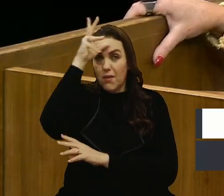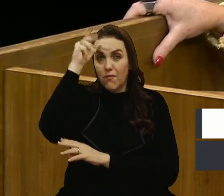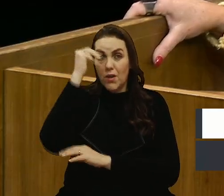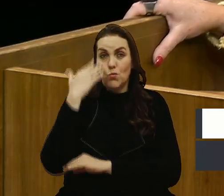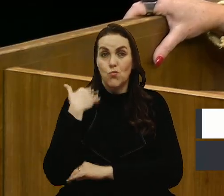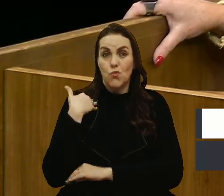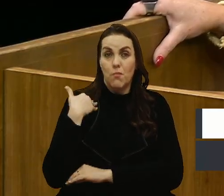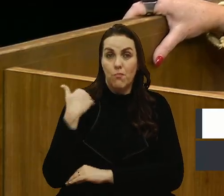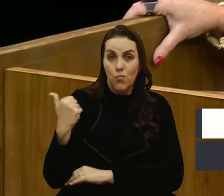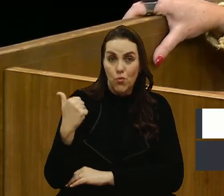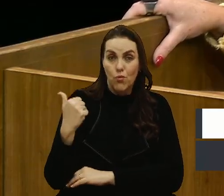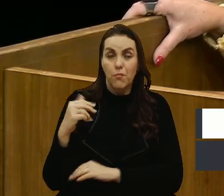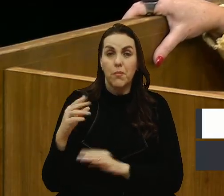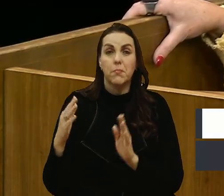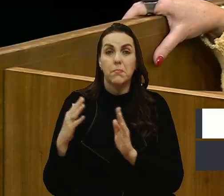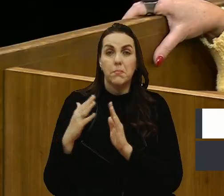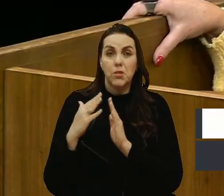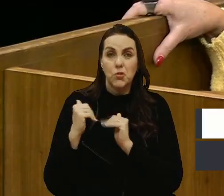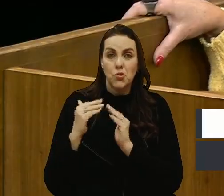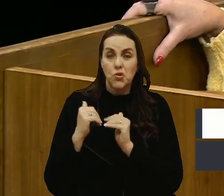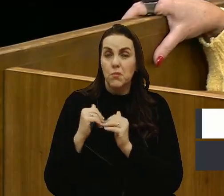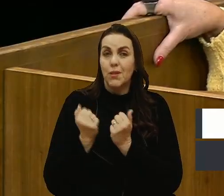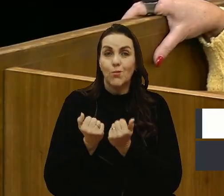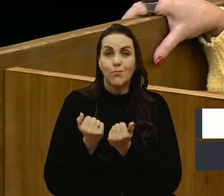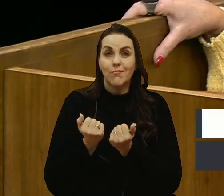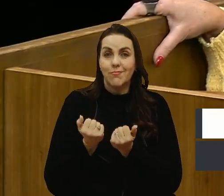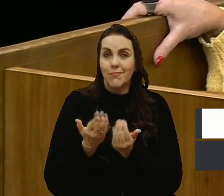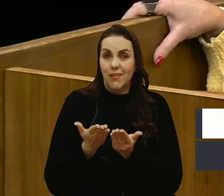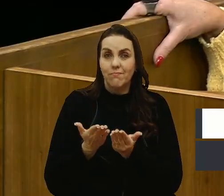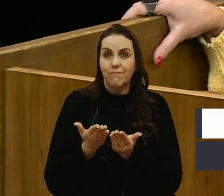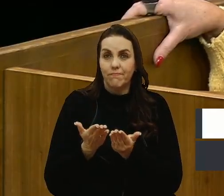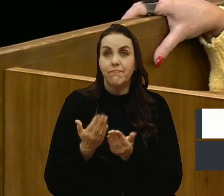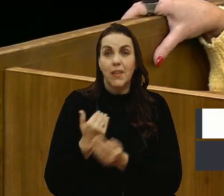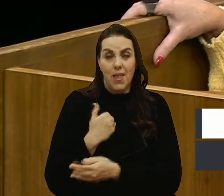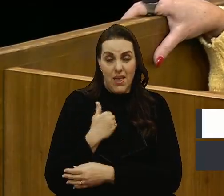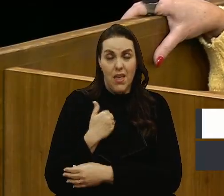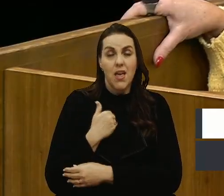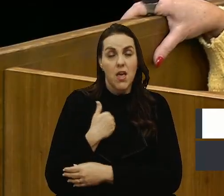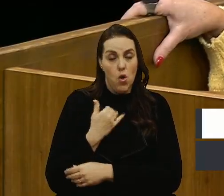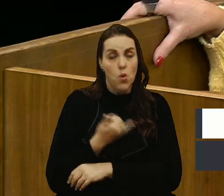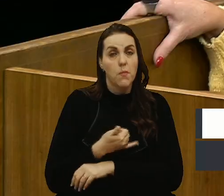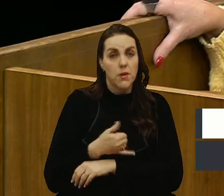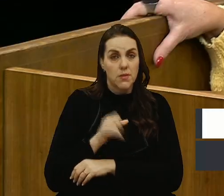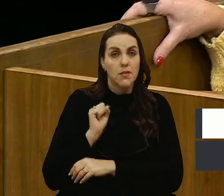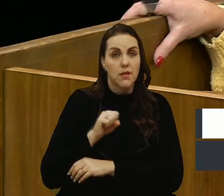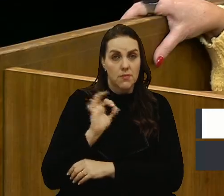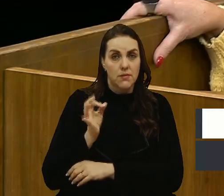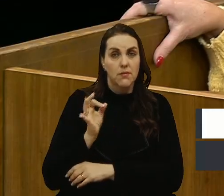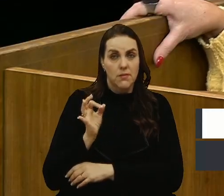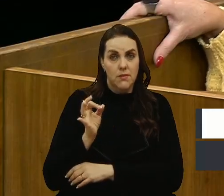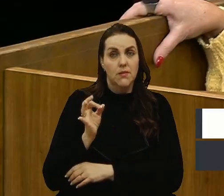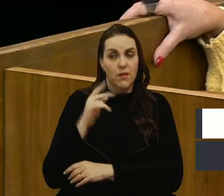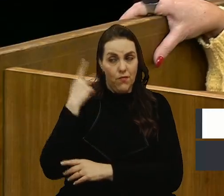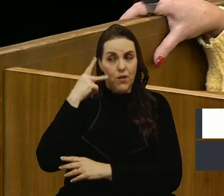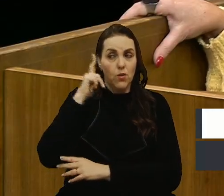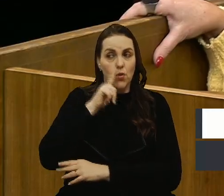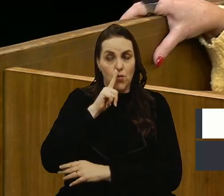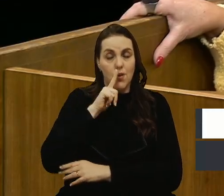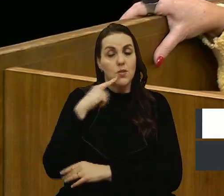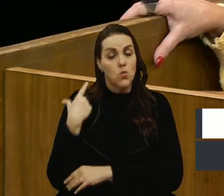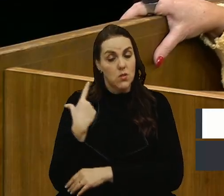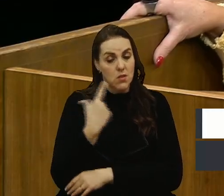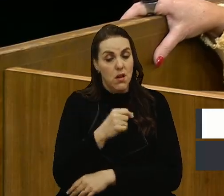para pedir, para não dar sequer... Eu passei por isso, vereador Lucas. Eu lembro que eu saí de uma